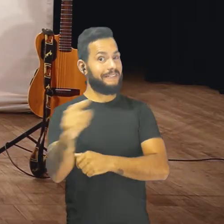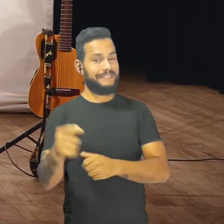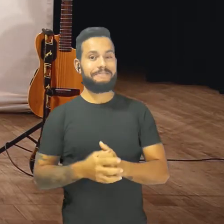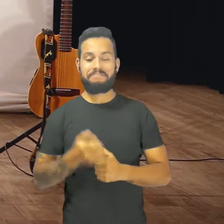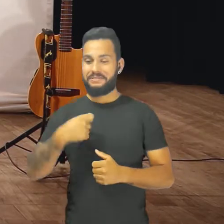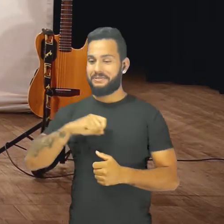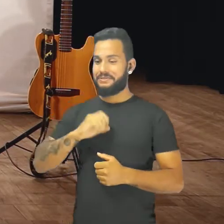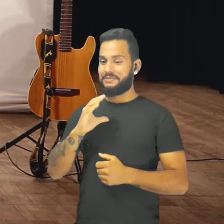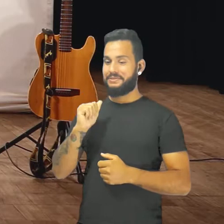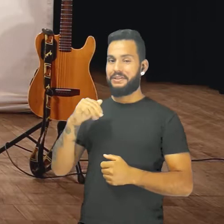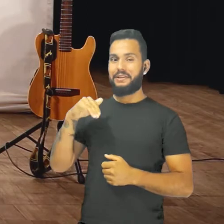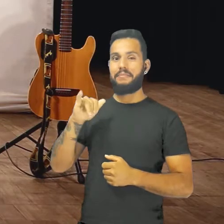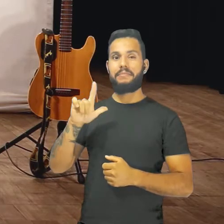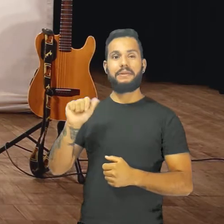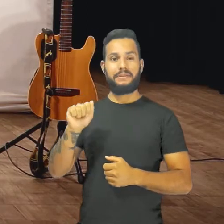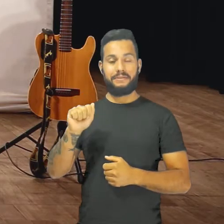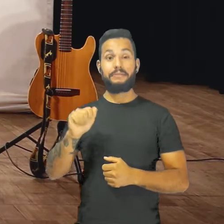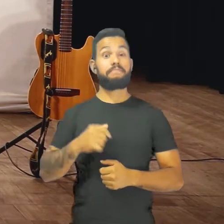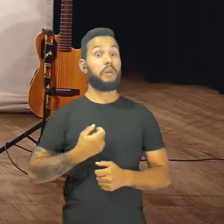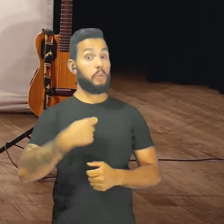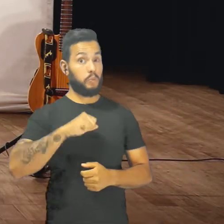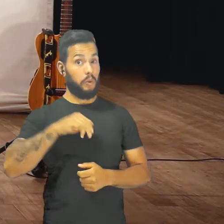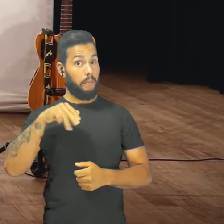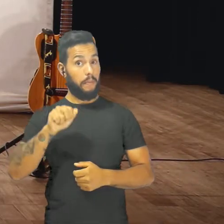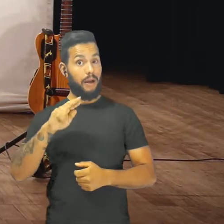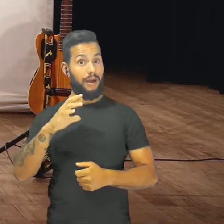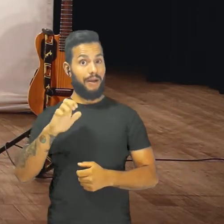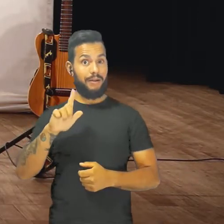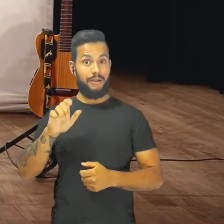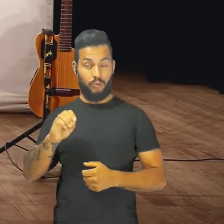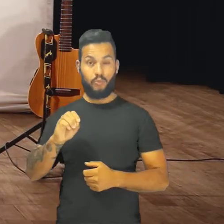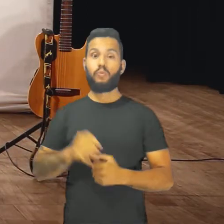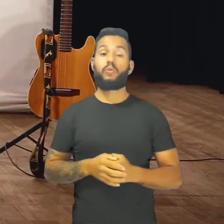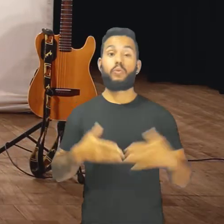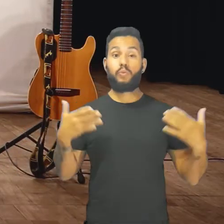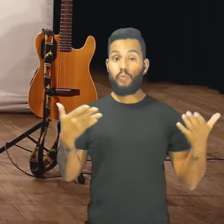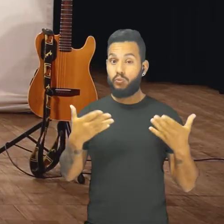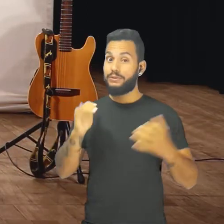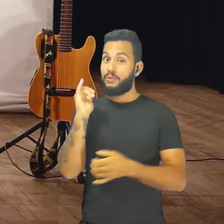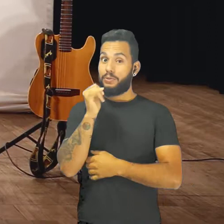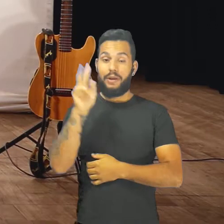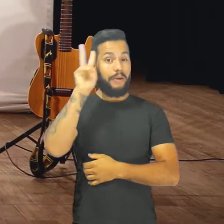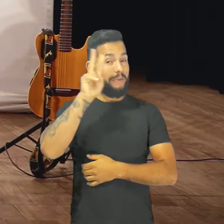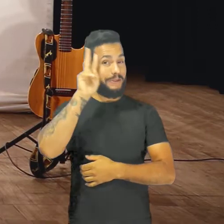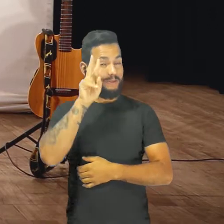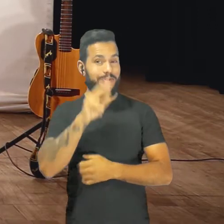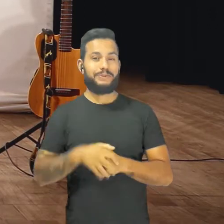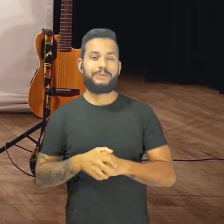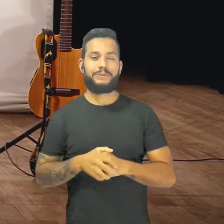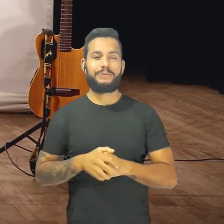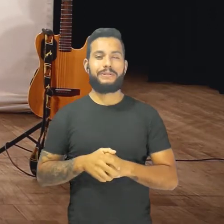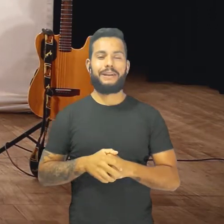Eu sou a Camila. Eu sou o Marcelo. E hoje nós vamos contar uma história para vocês.